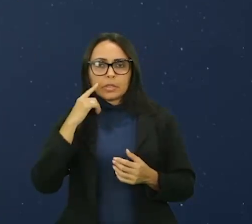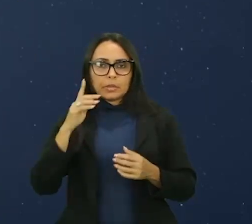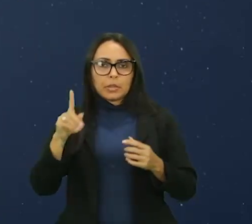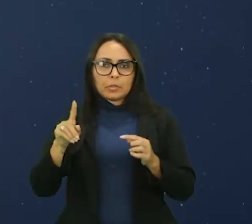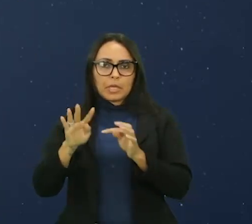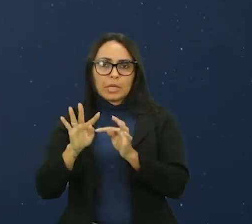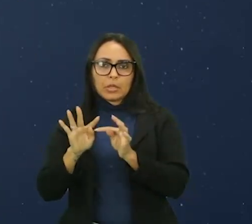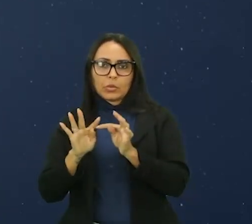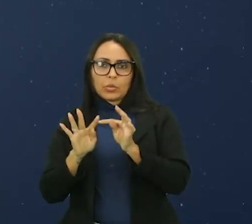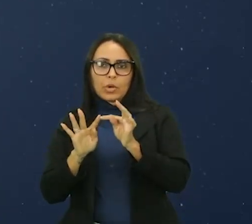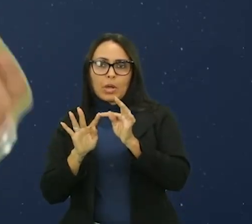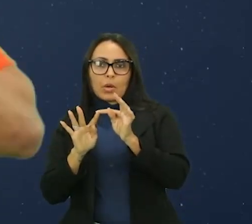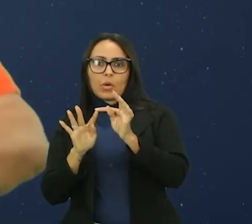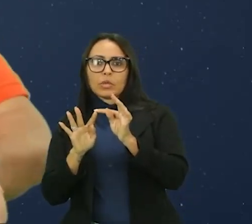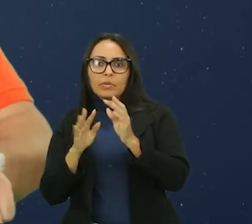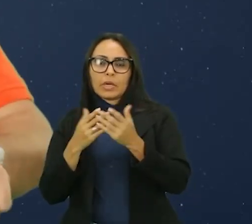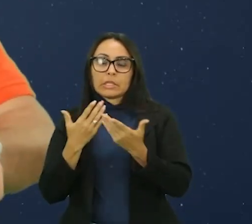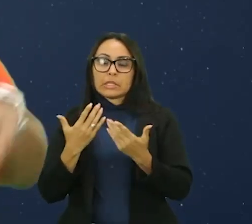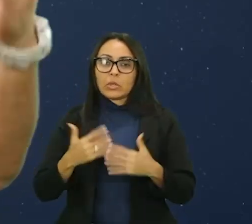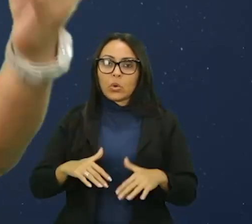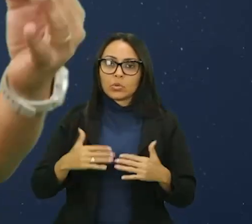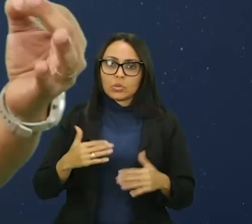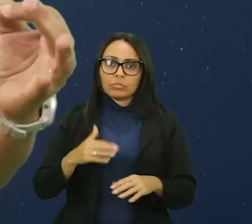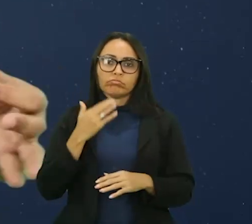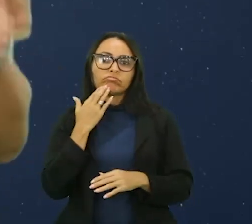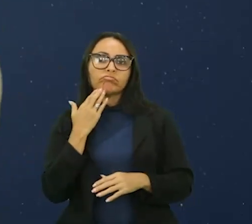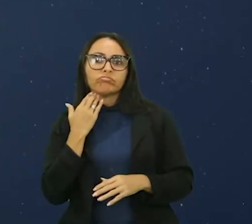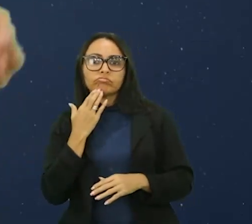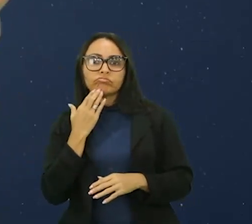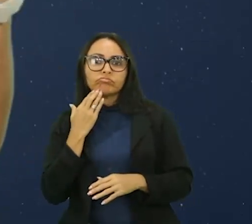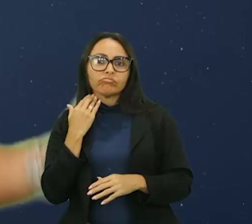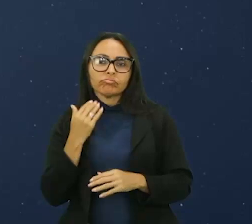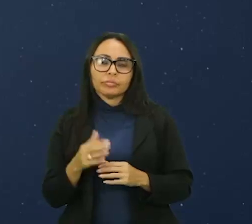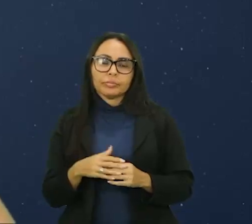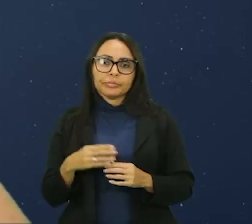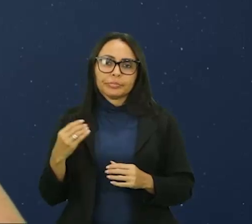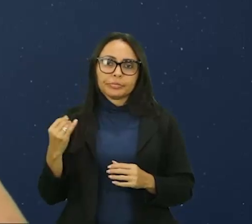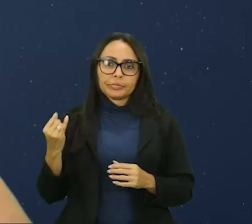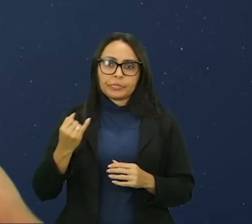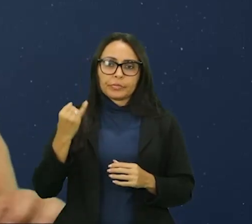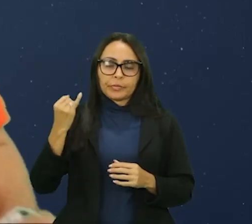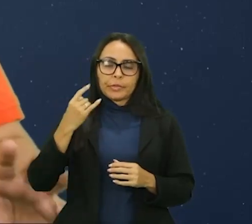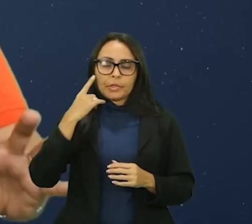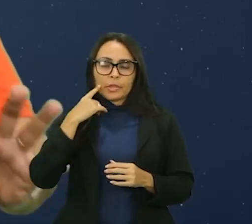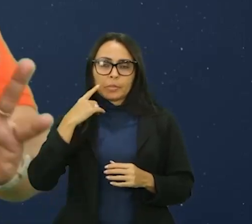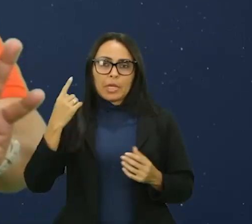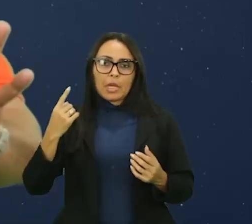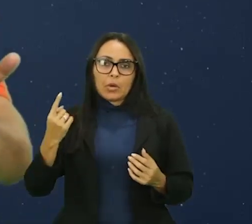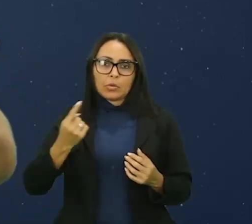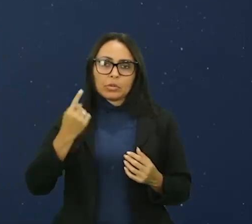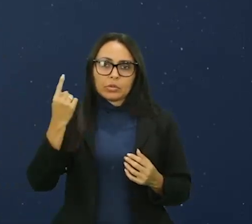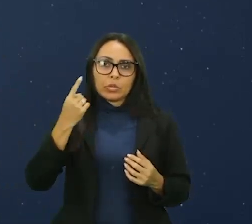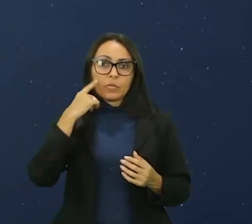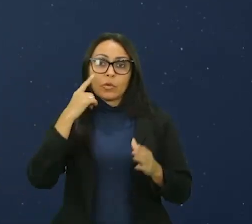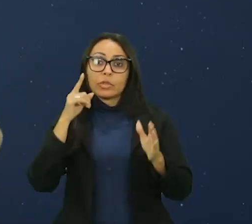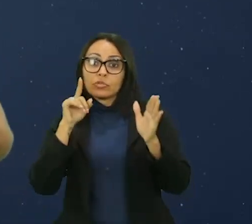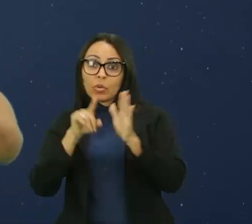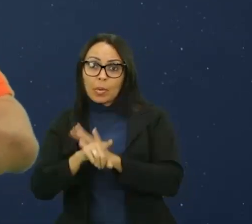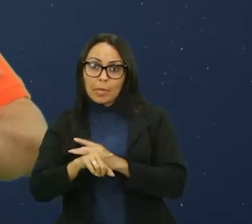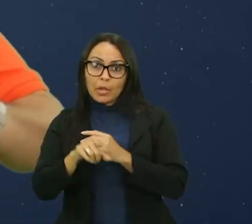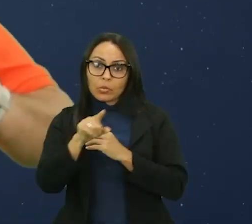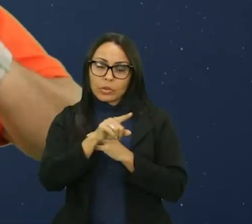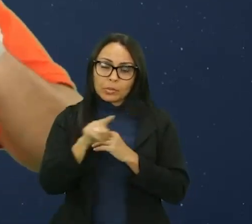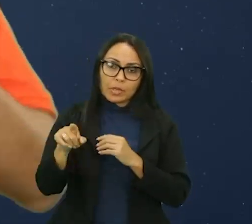elevadas aí ao longo do ano. Um outro fator climático, esse é interessante, é a altitude. Interessante que eu vou deixar uma pergunta aqui no